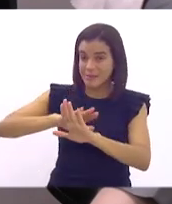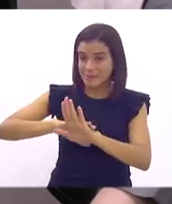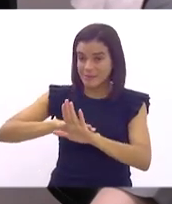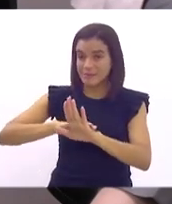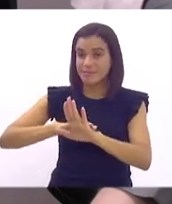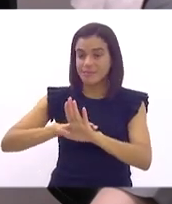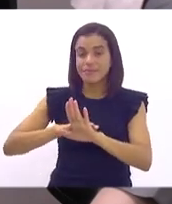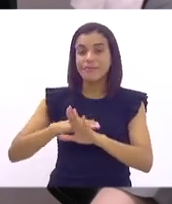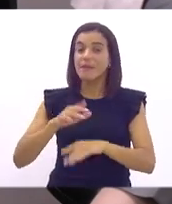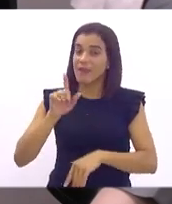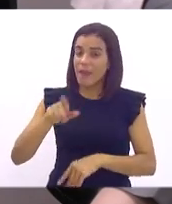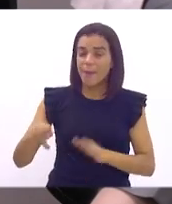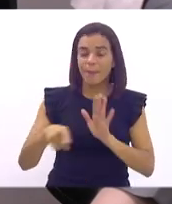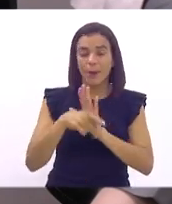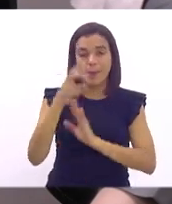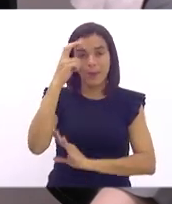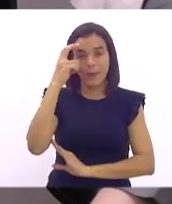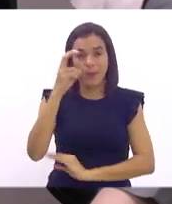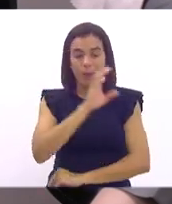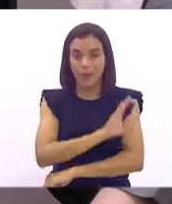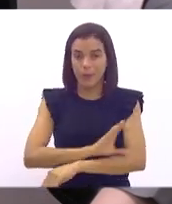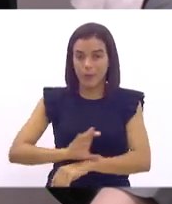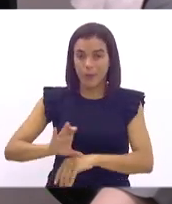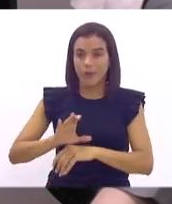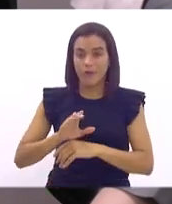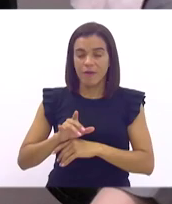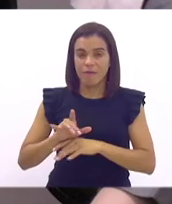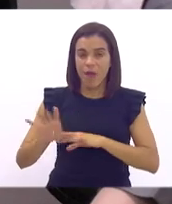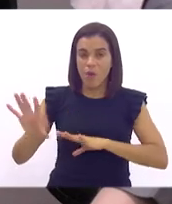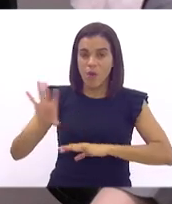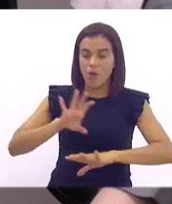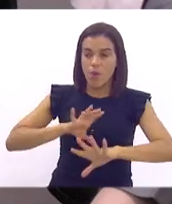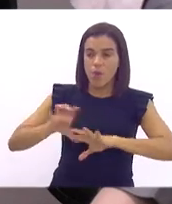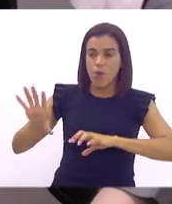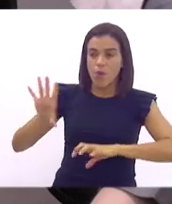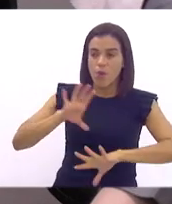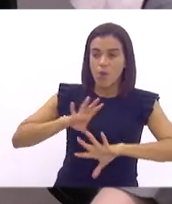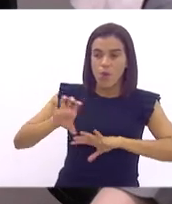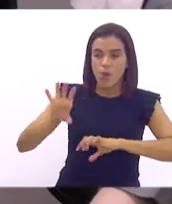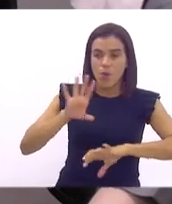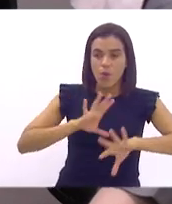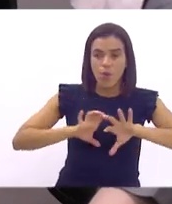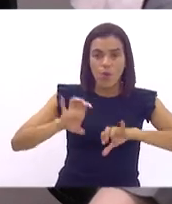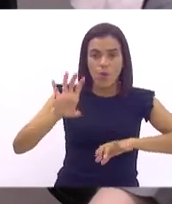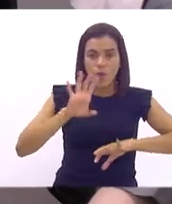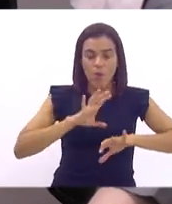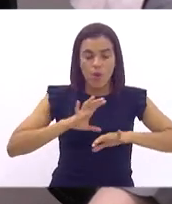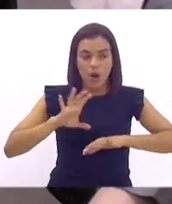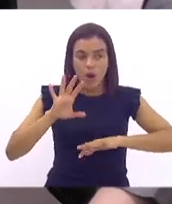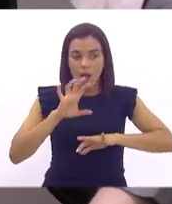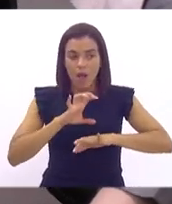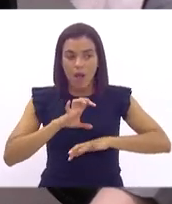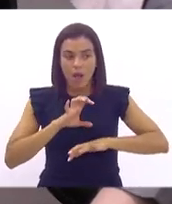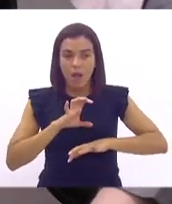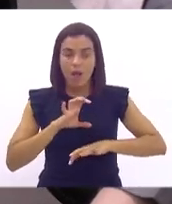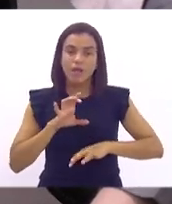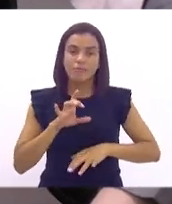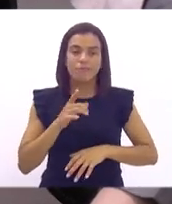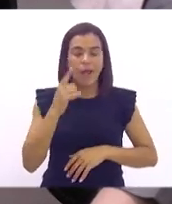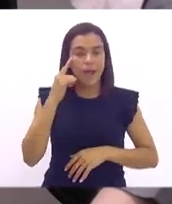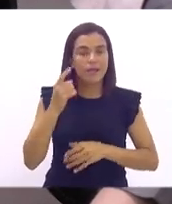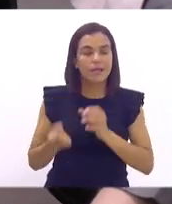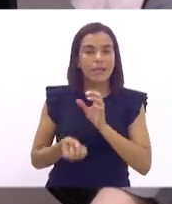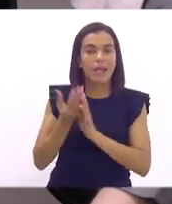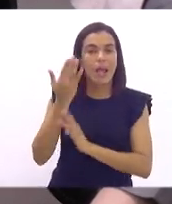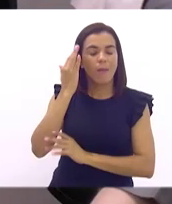algo cultural, mas que também vai nos permeando de tal maneira que favorece um campo para que outras questões se